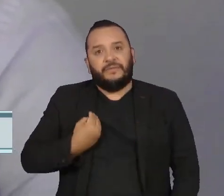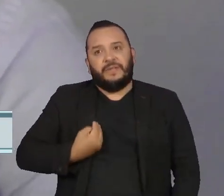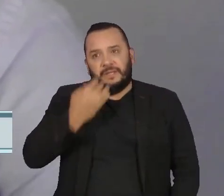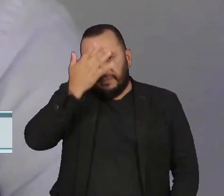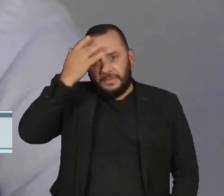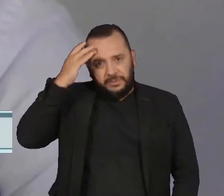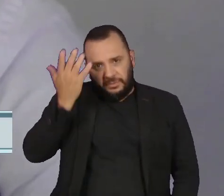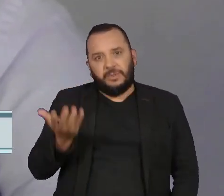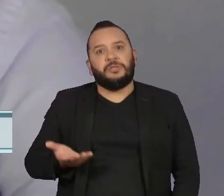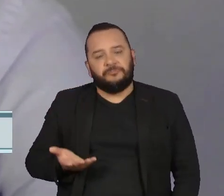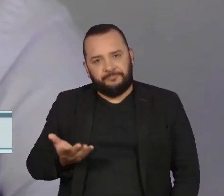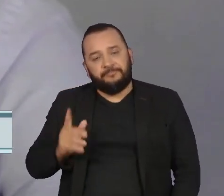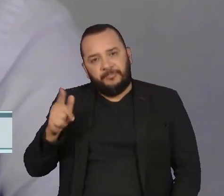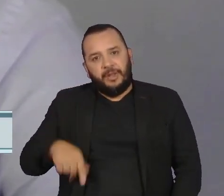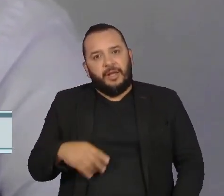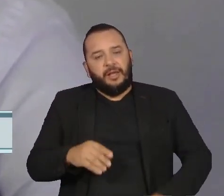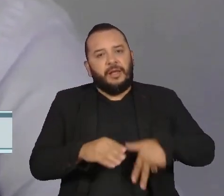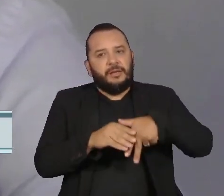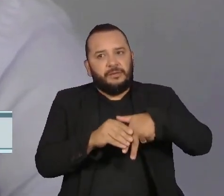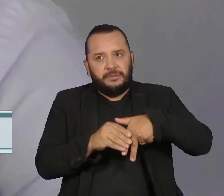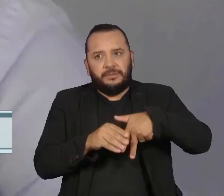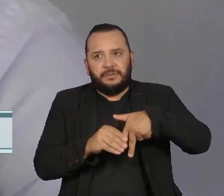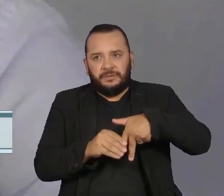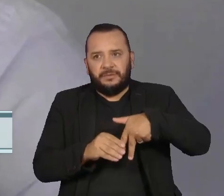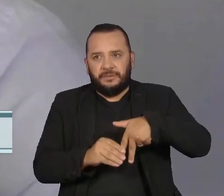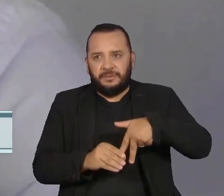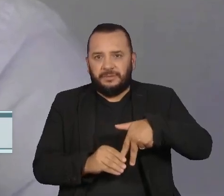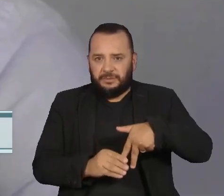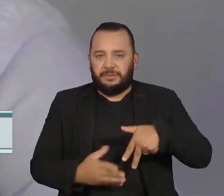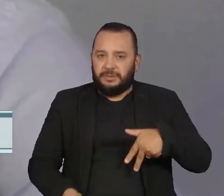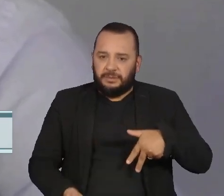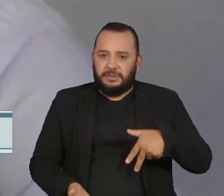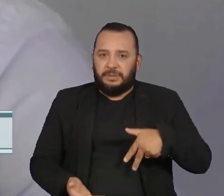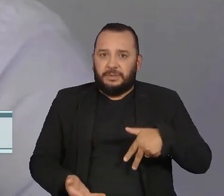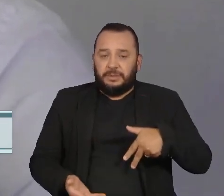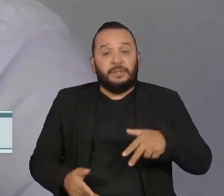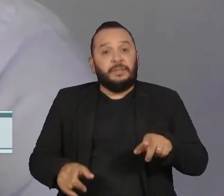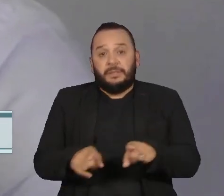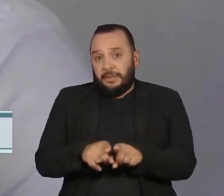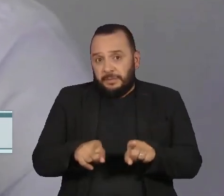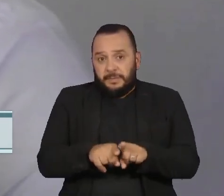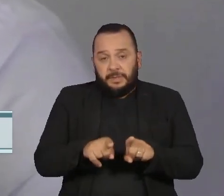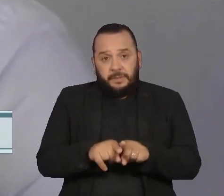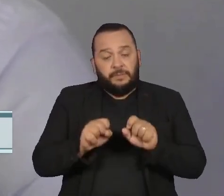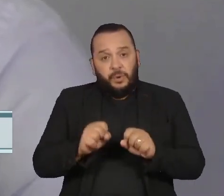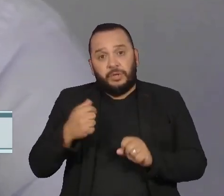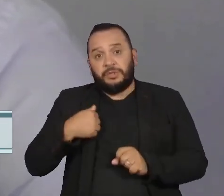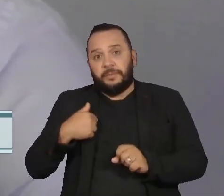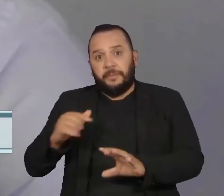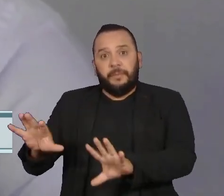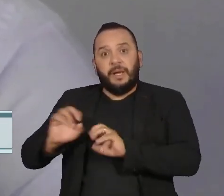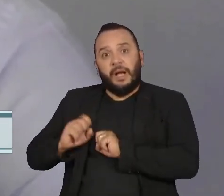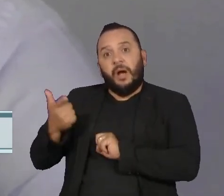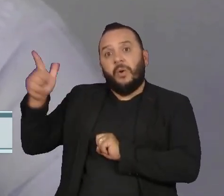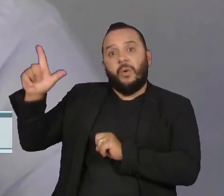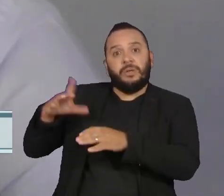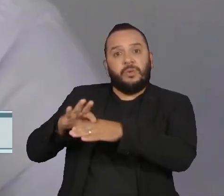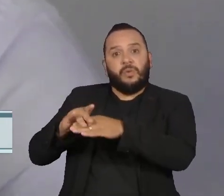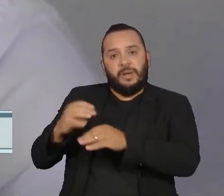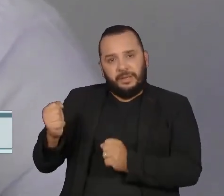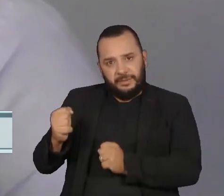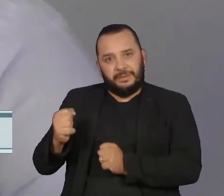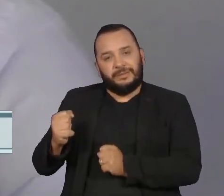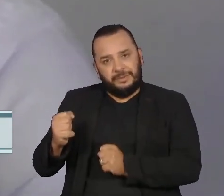né? Isso acaba acarretando, vamos dizer assim, predispondo a chance de ter outras doenças, vamos dizer assim,